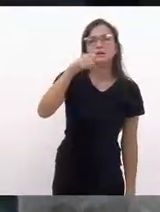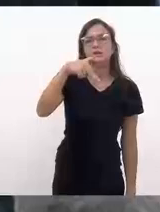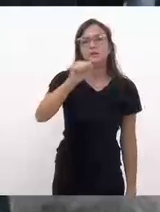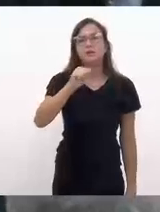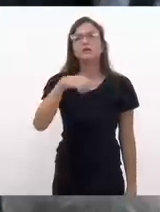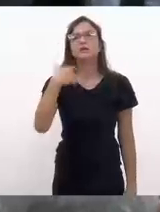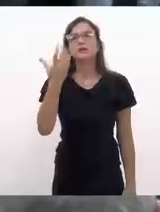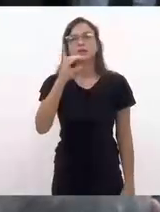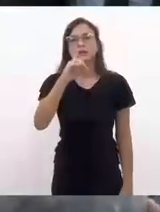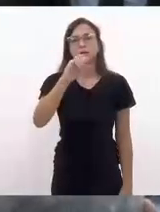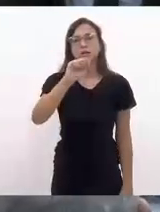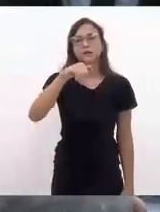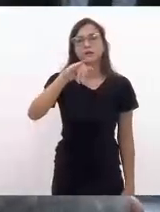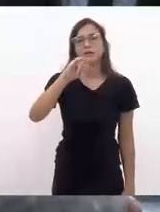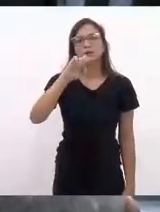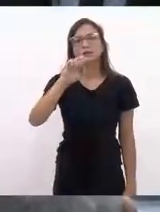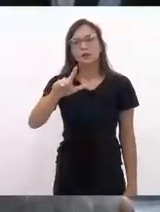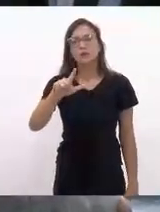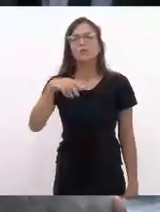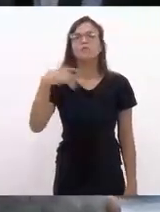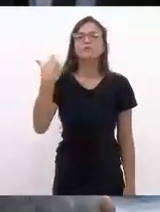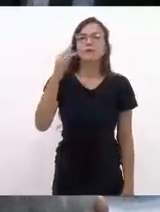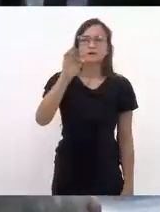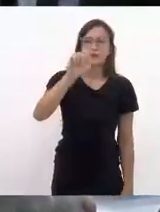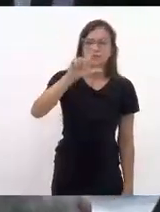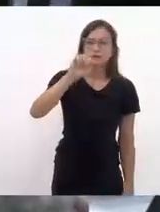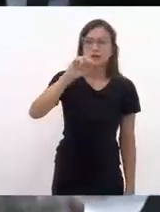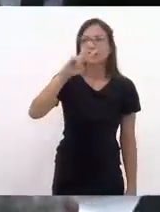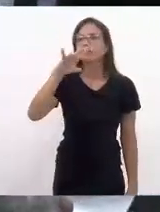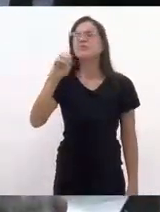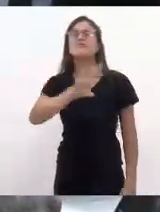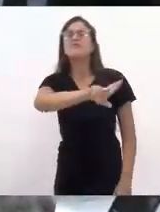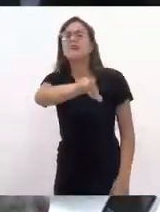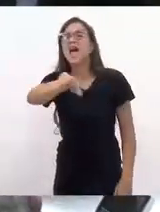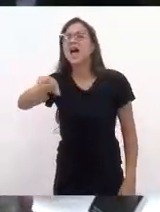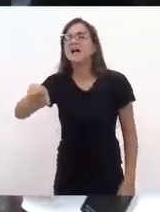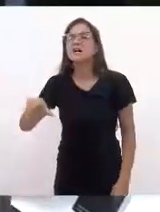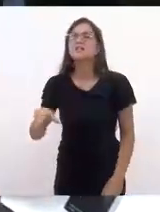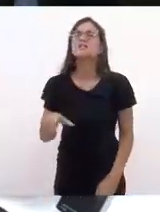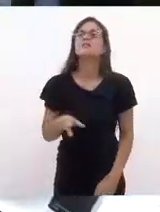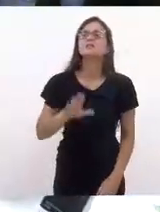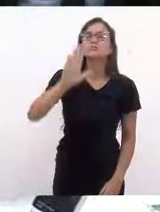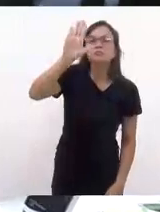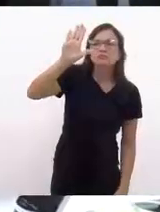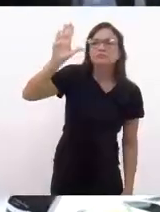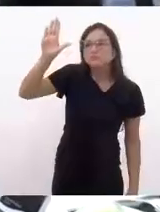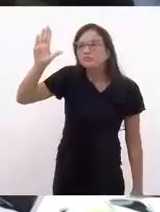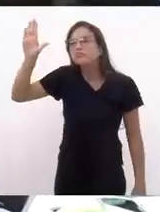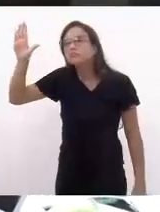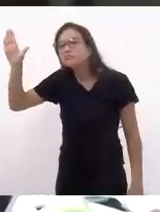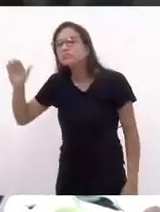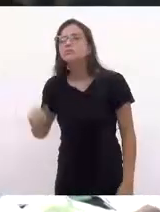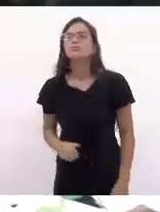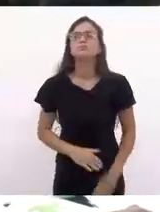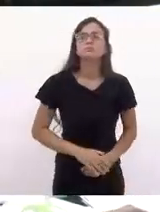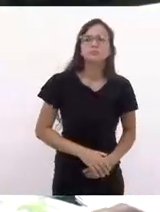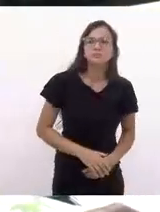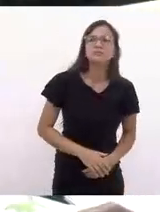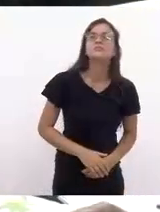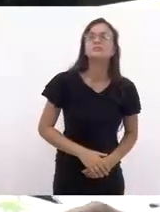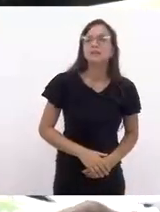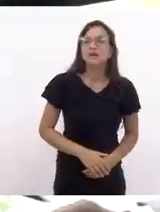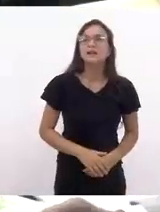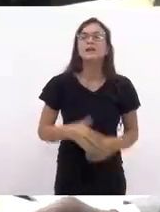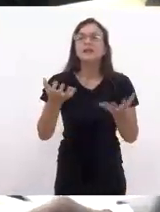Alana Serginho Márcio Alberto Mônica Dionísio Imperador Lins Lucinha